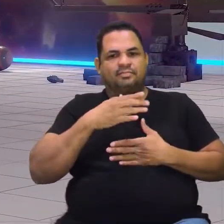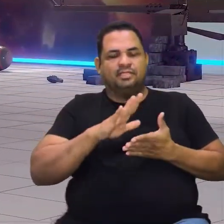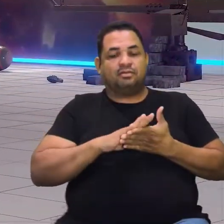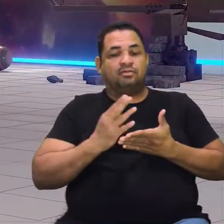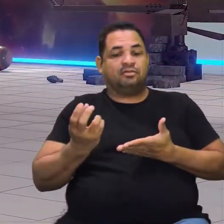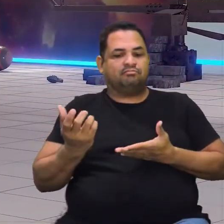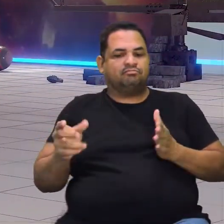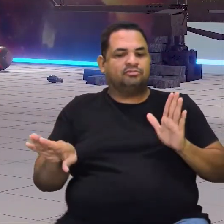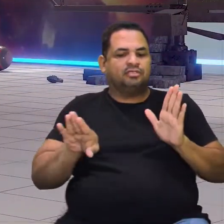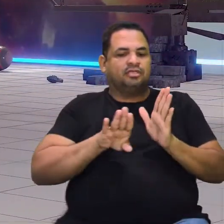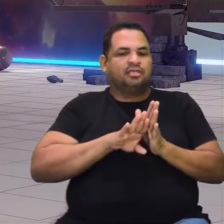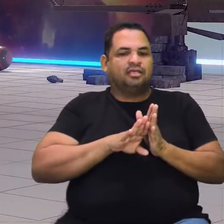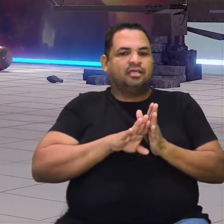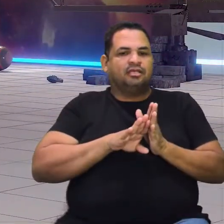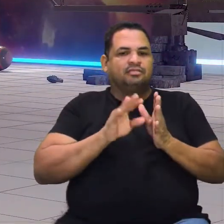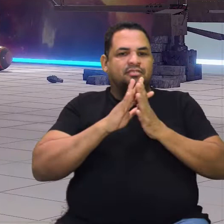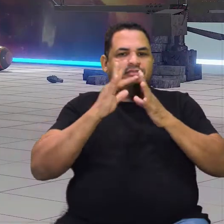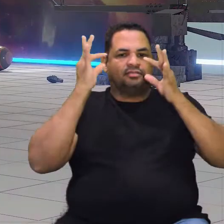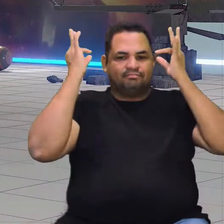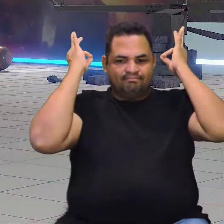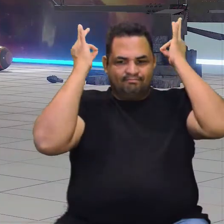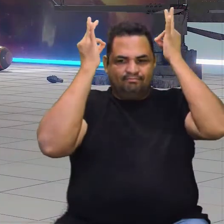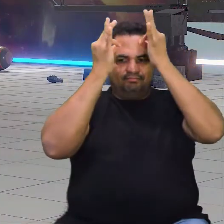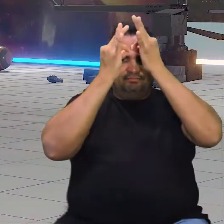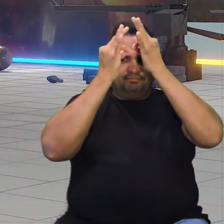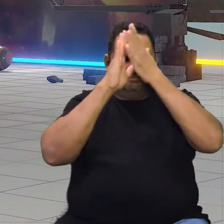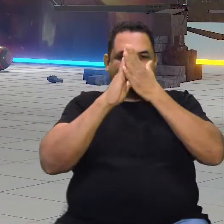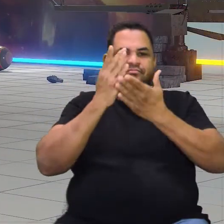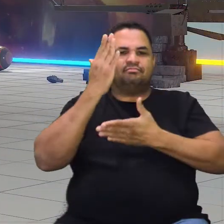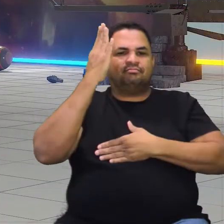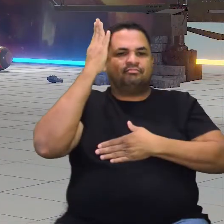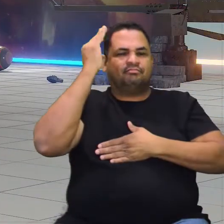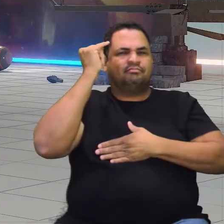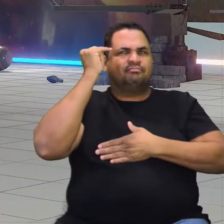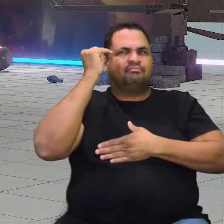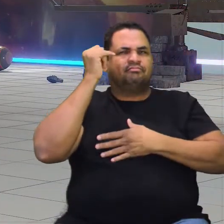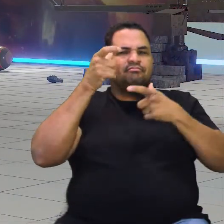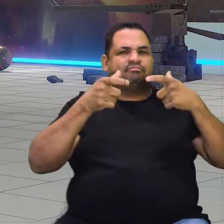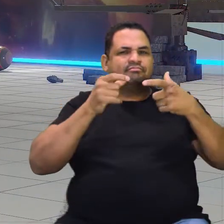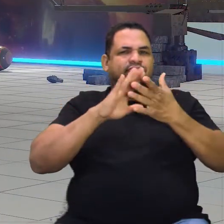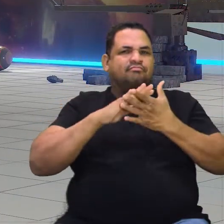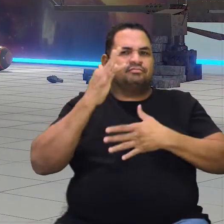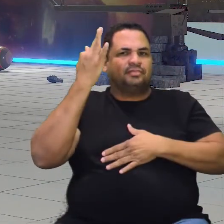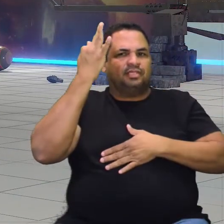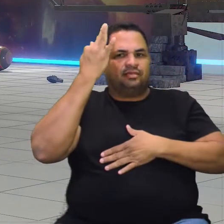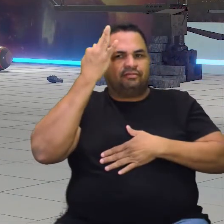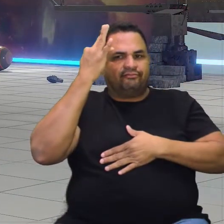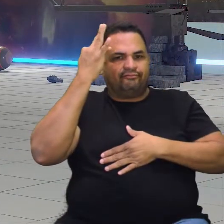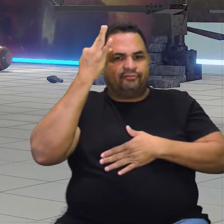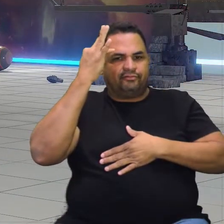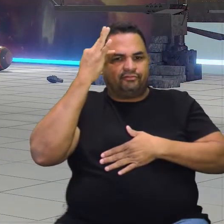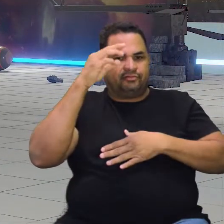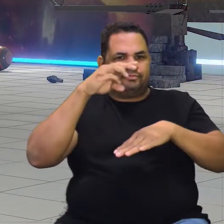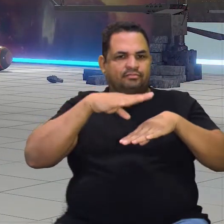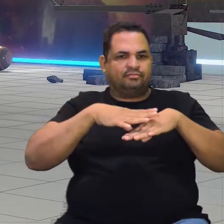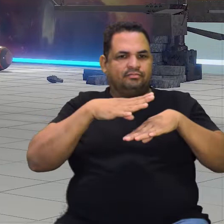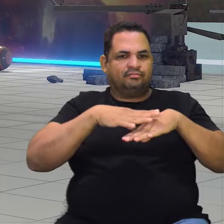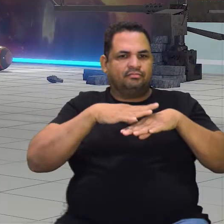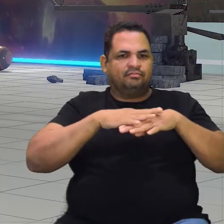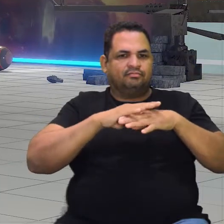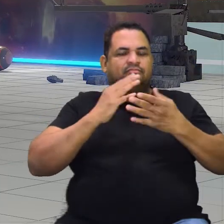Grécia. Sabe aquele local onde a filosofia, a matemática, a